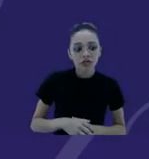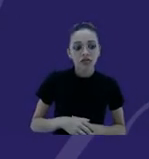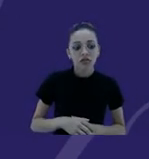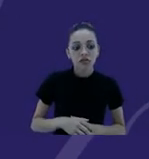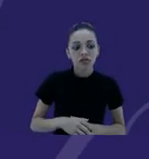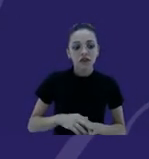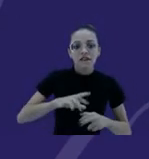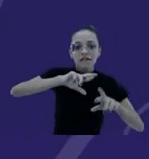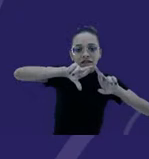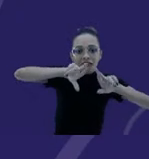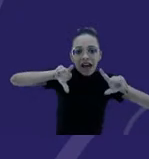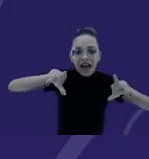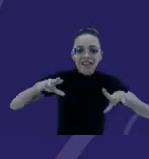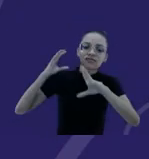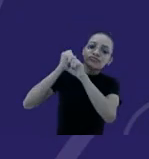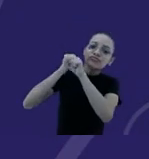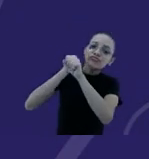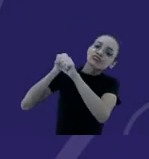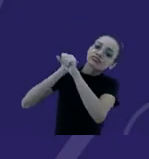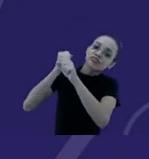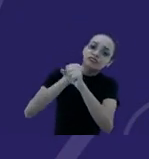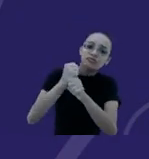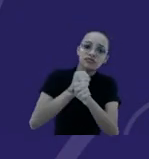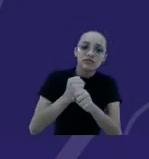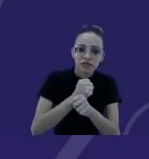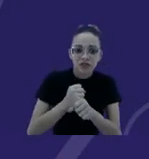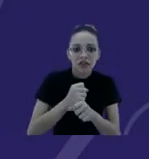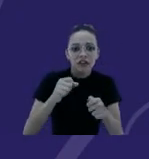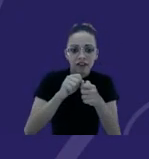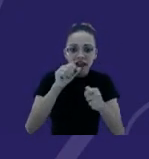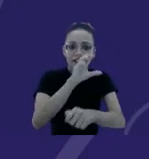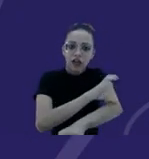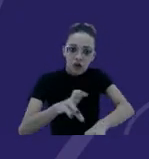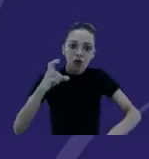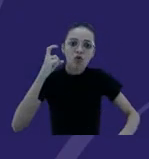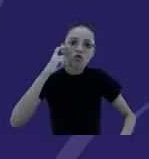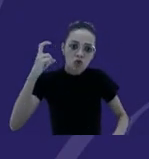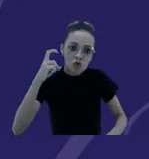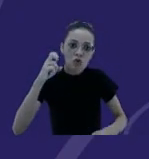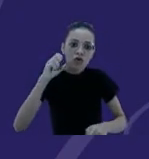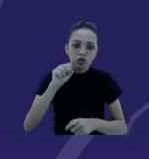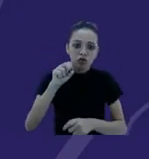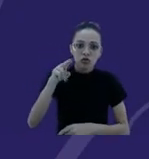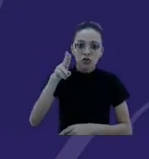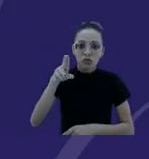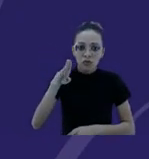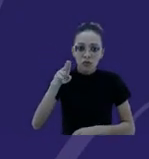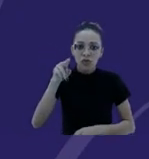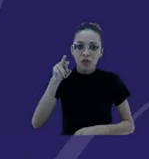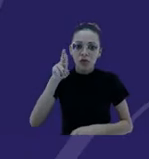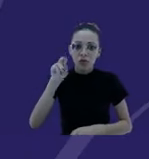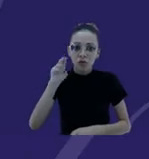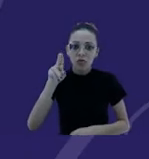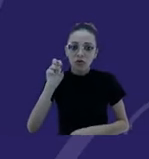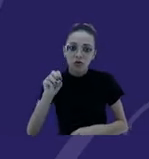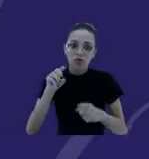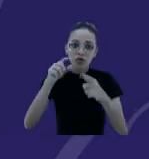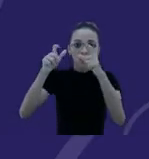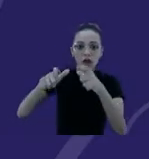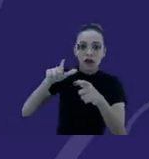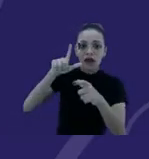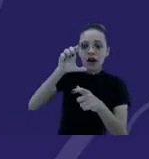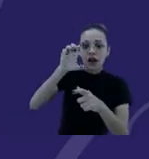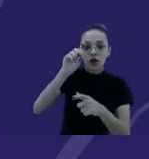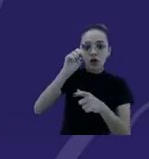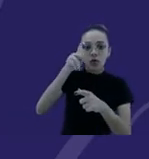várias décadas, né, que faz a cultura do subúrbio da Leopoldina, principalmente aqui na Vila da Penha.